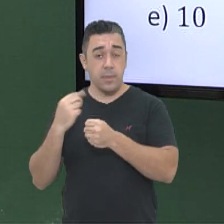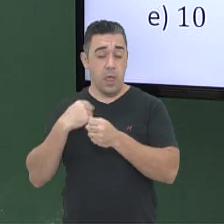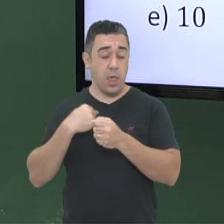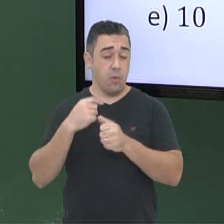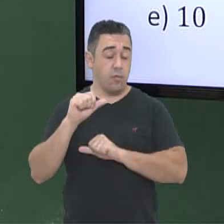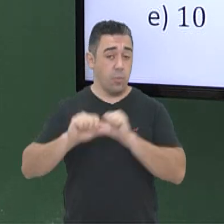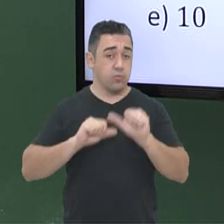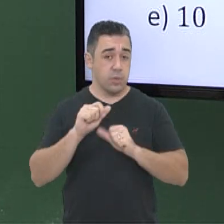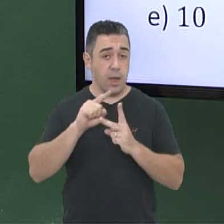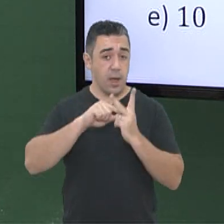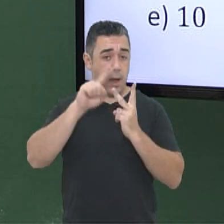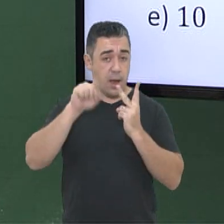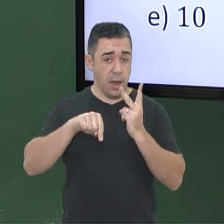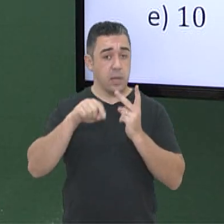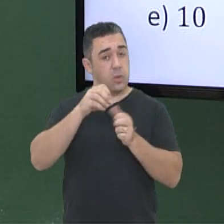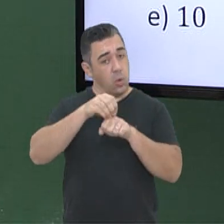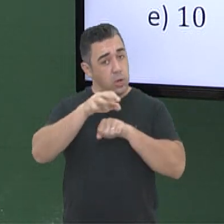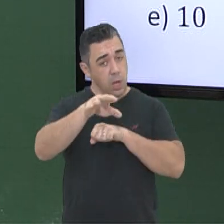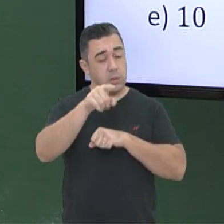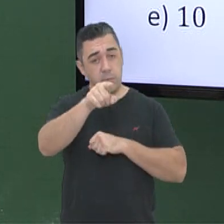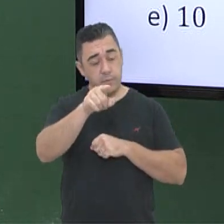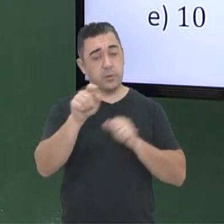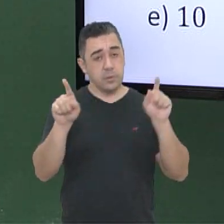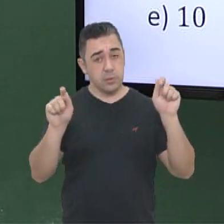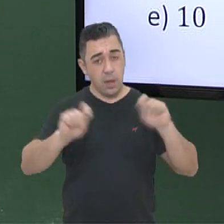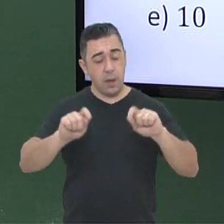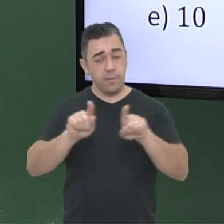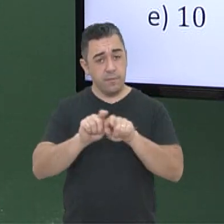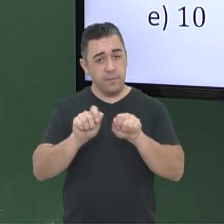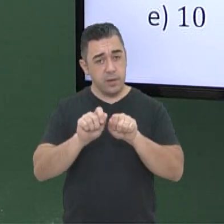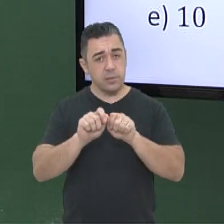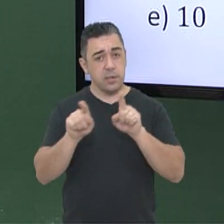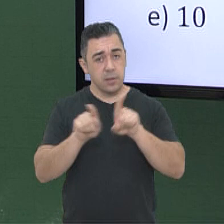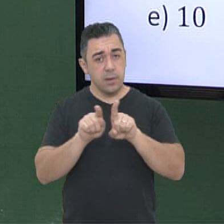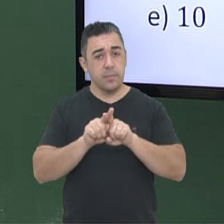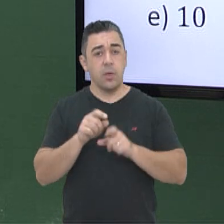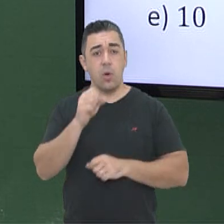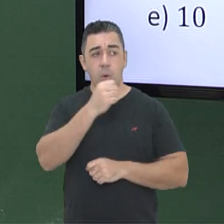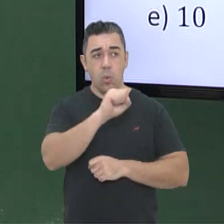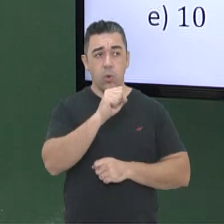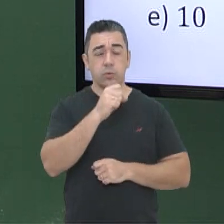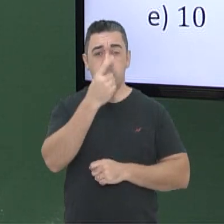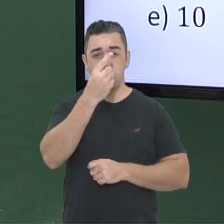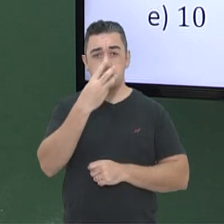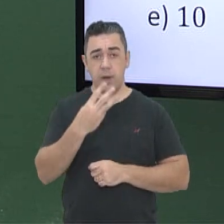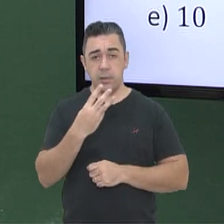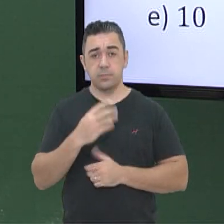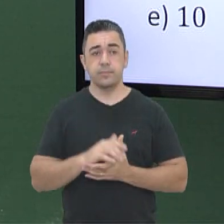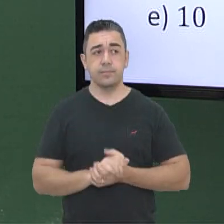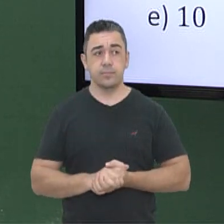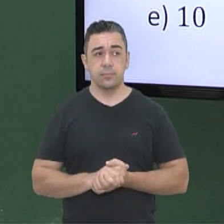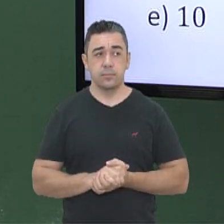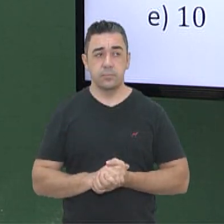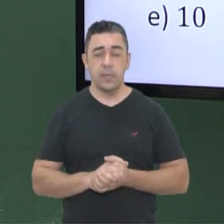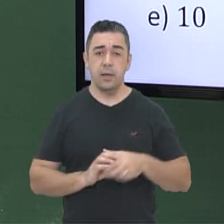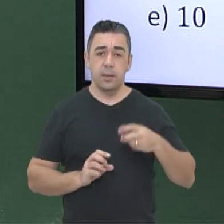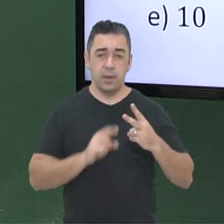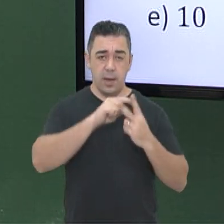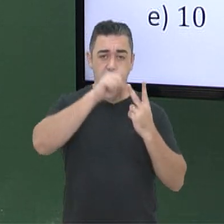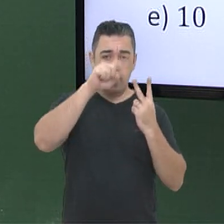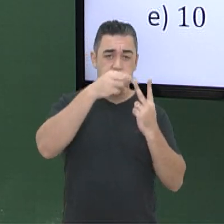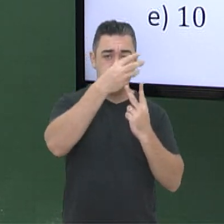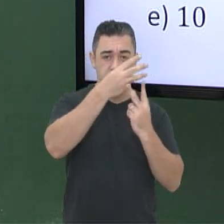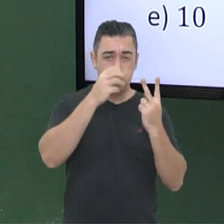raiz, tá? Oriento que talvez você possa fazer isso. 8 elevado a 1/3 vira raiz cúbica de 8,